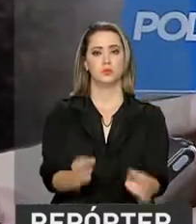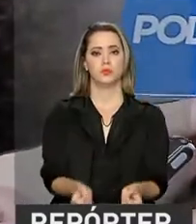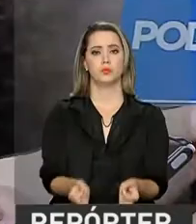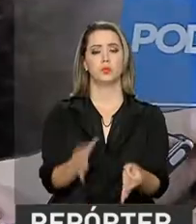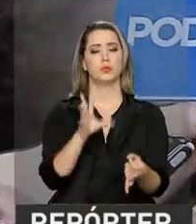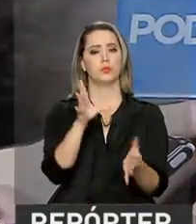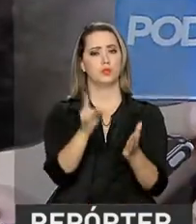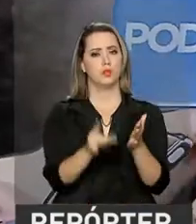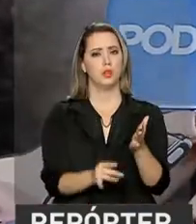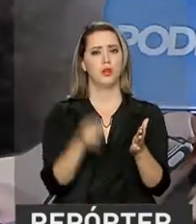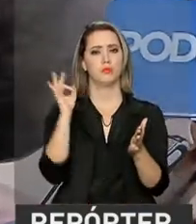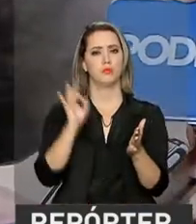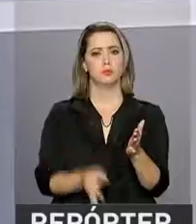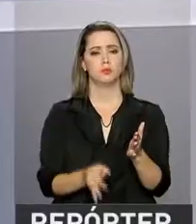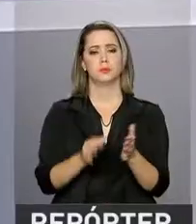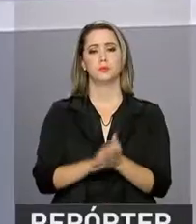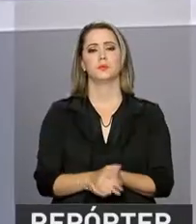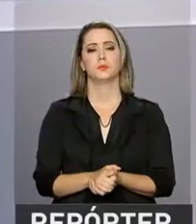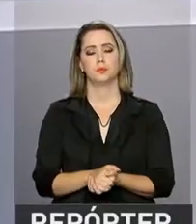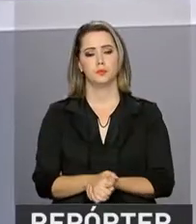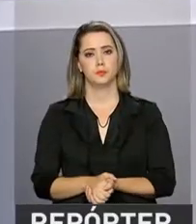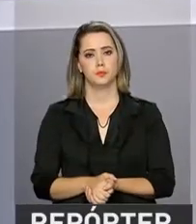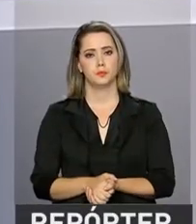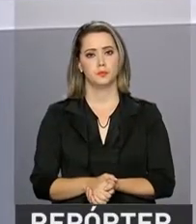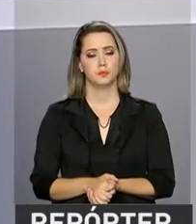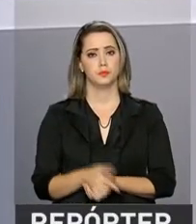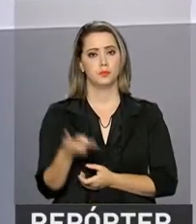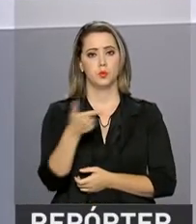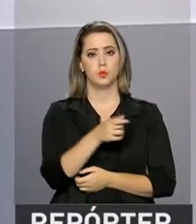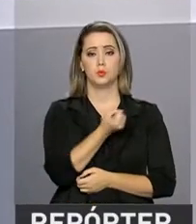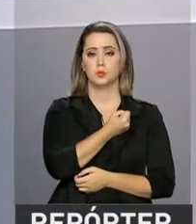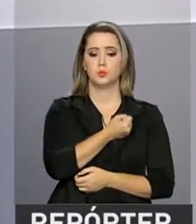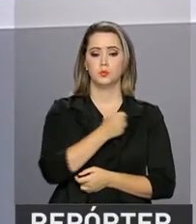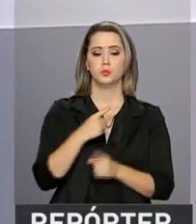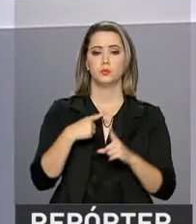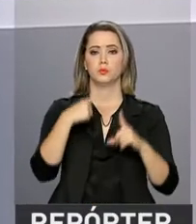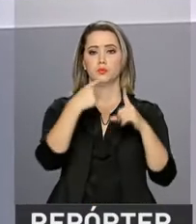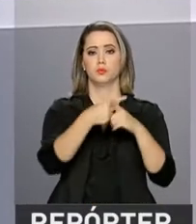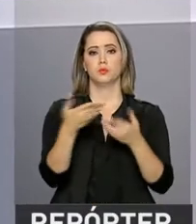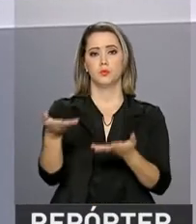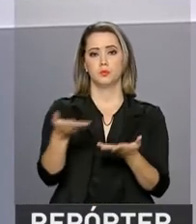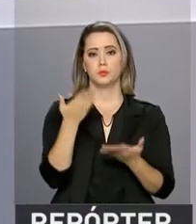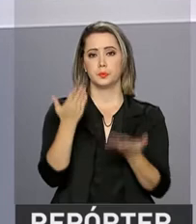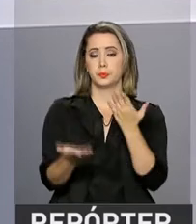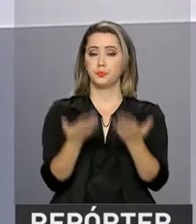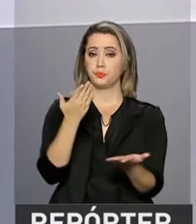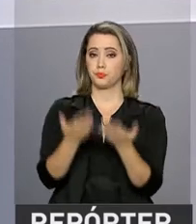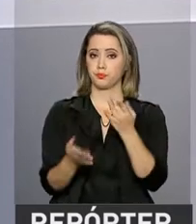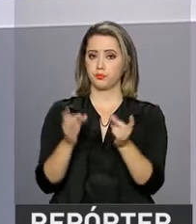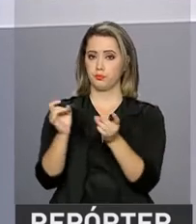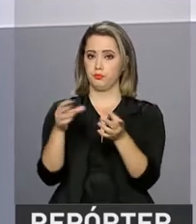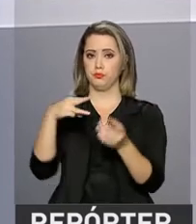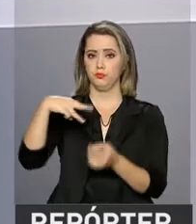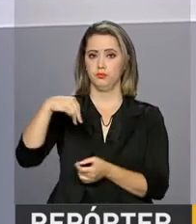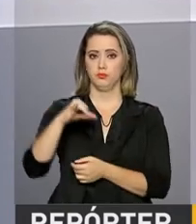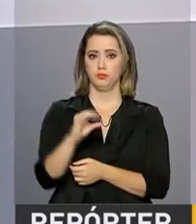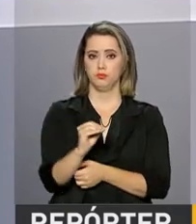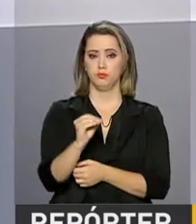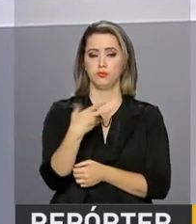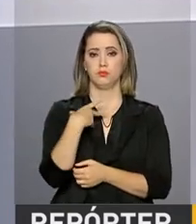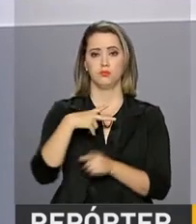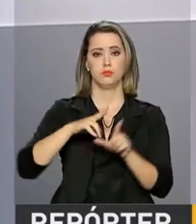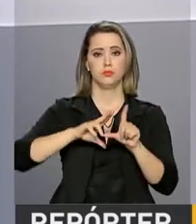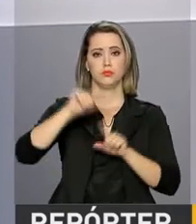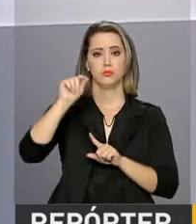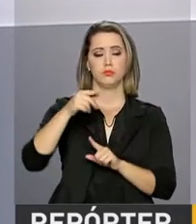para continuar a crescer o outro dado positivo da economia vem da balança comercial de maio que registrou superávit